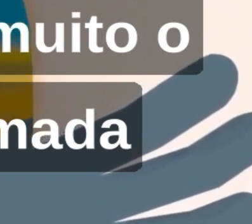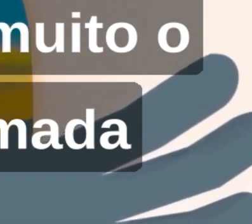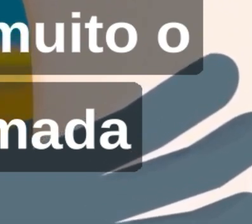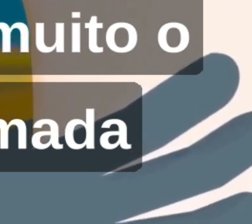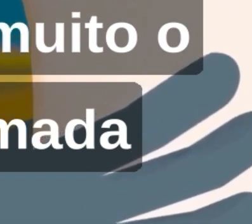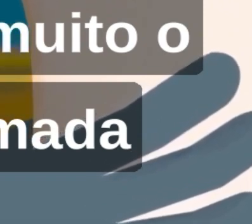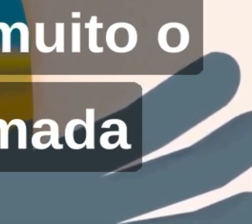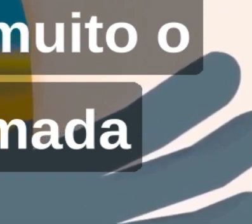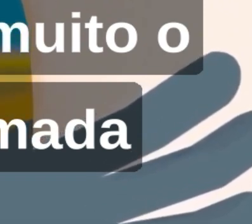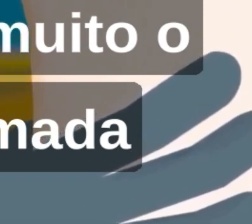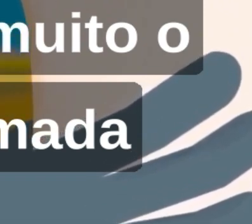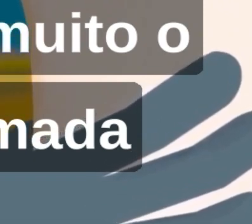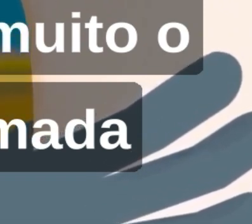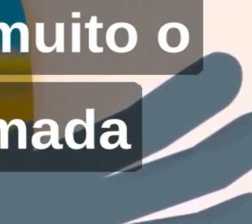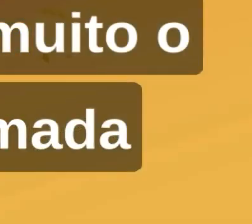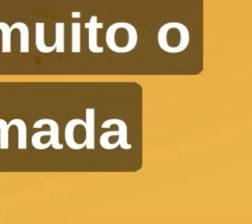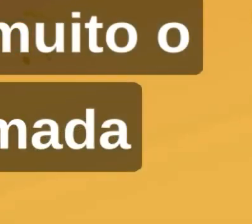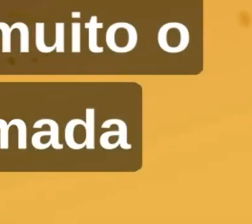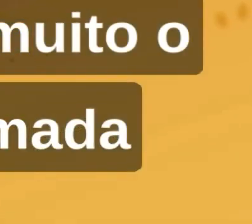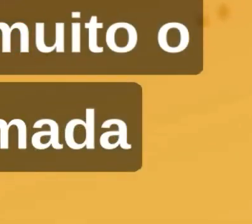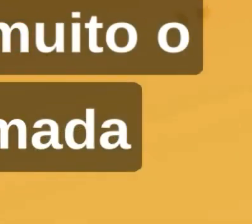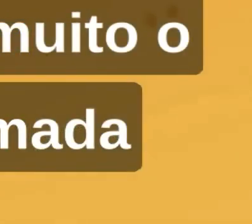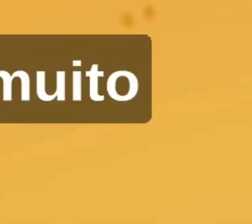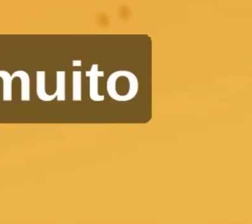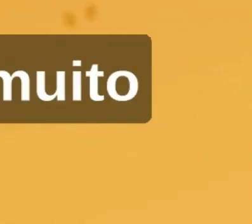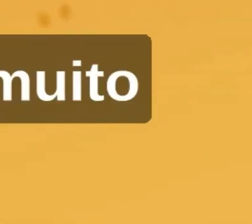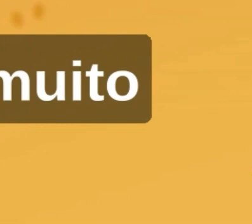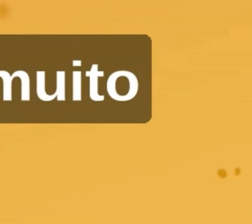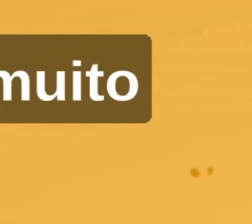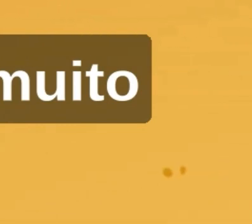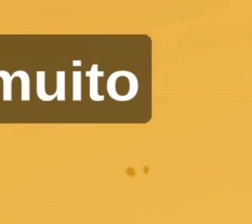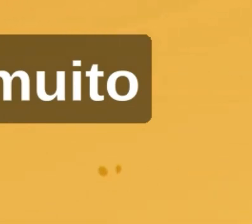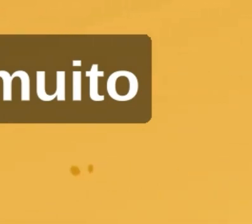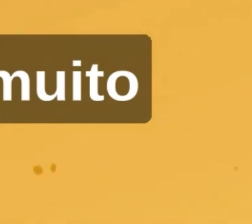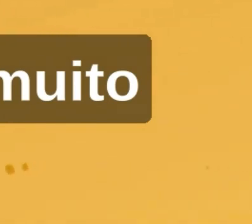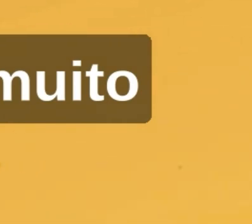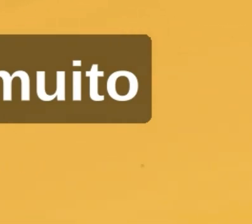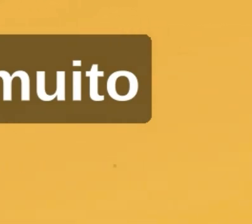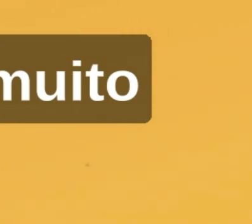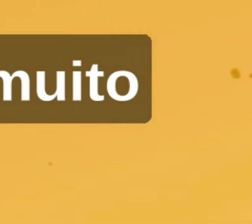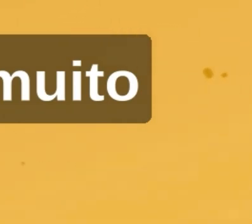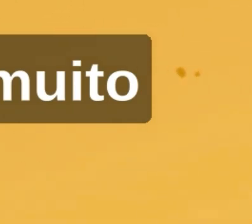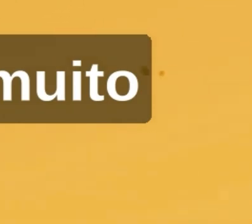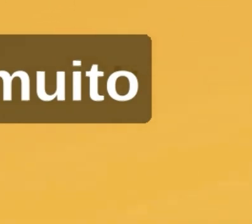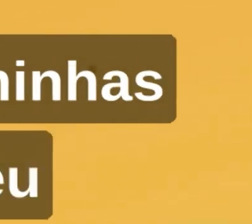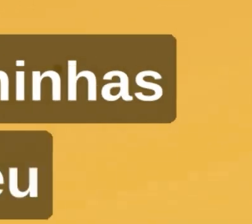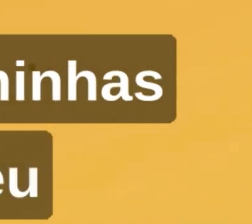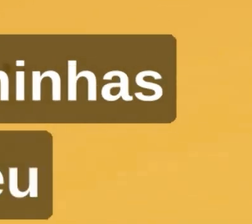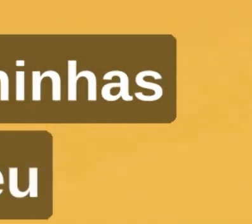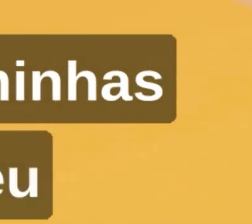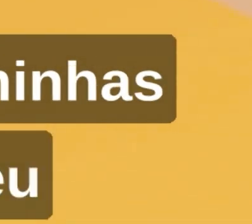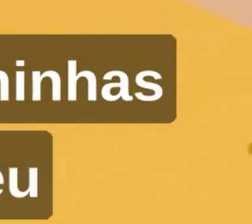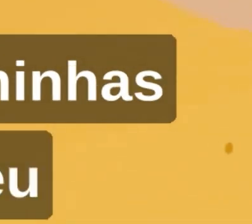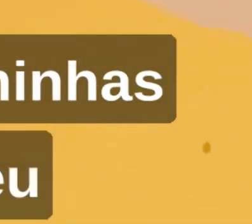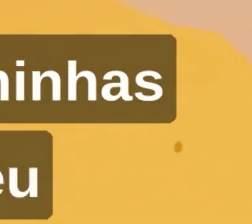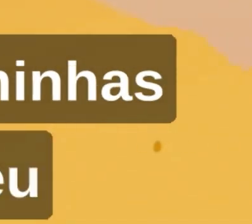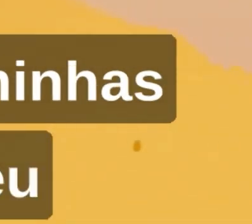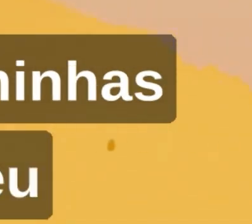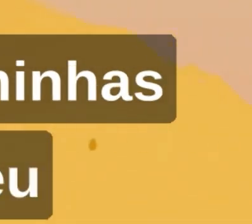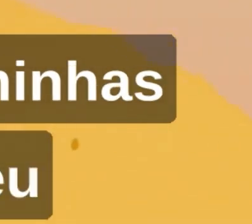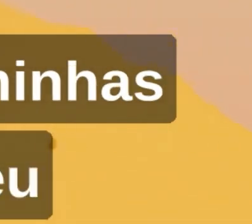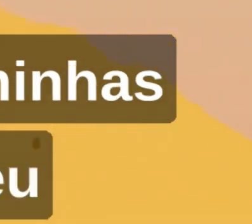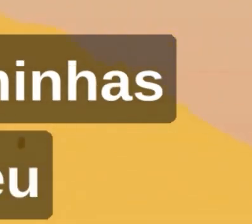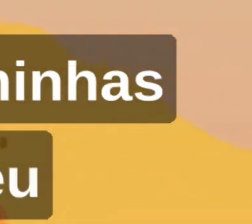muito o meu coração, ó bela amada minha. Sonho que um dia, não muito distante, nos veremos novamente e as